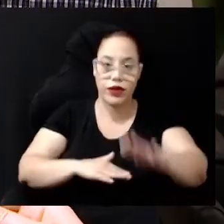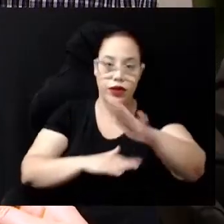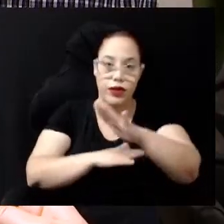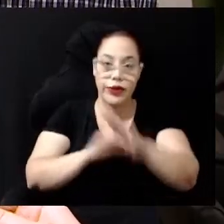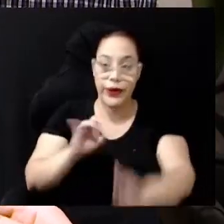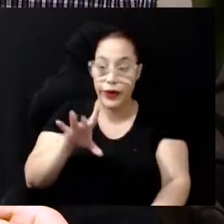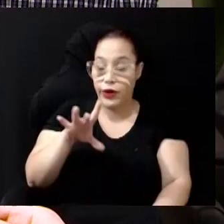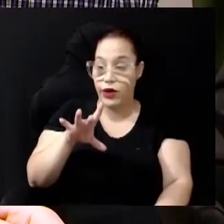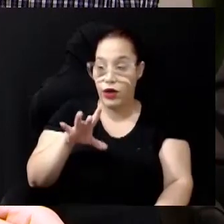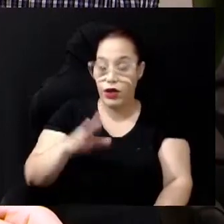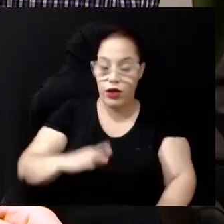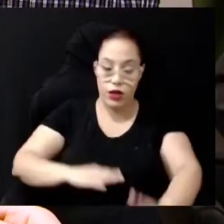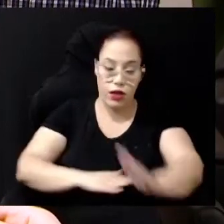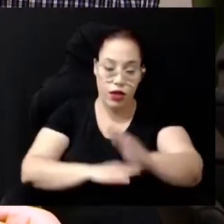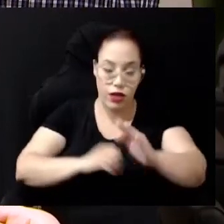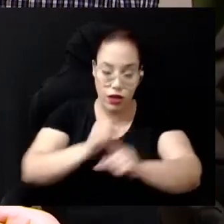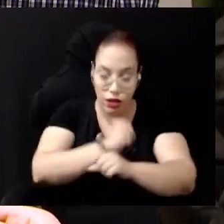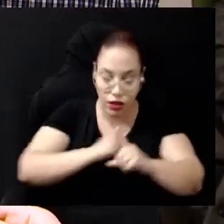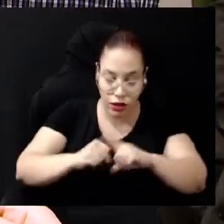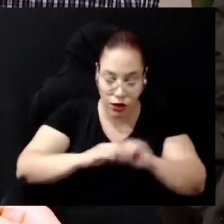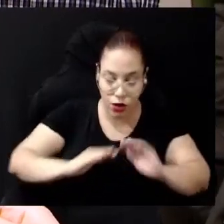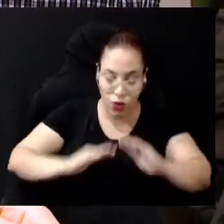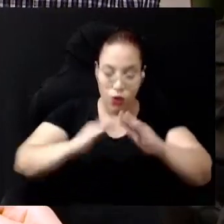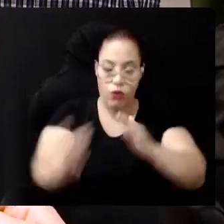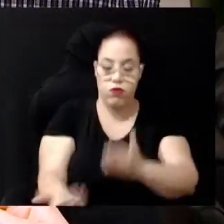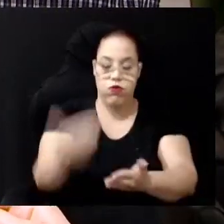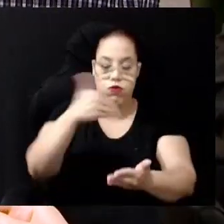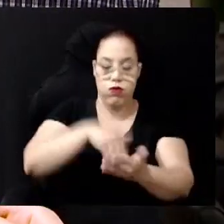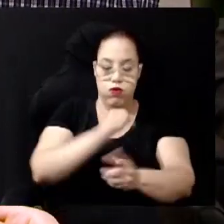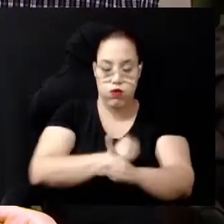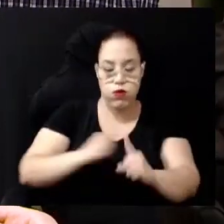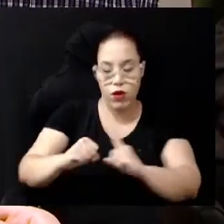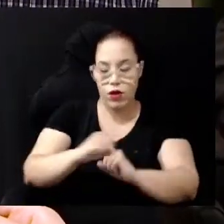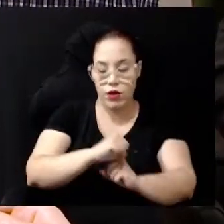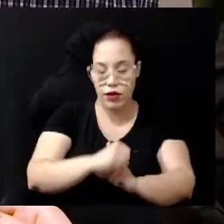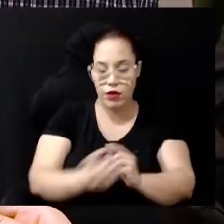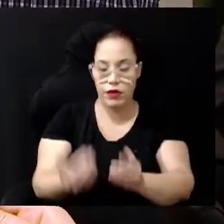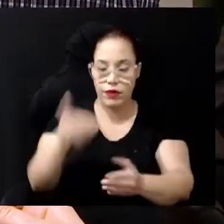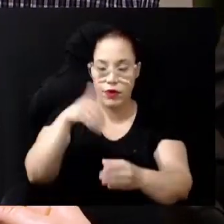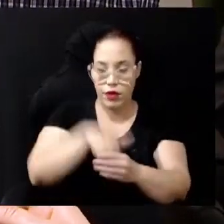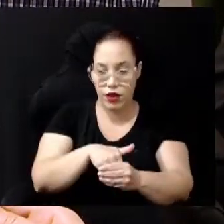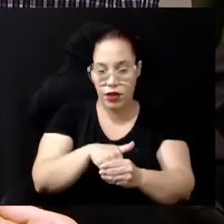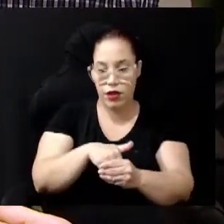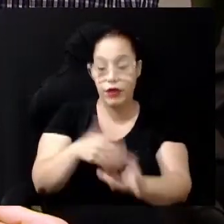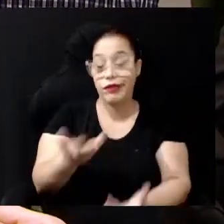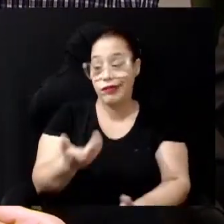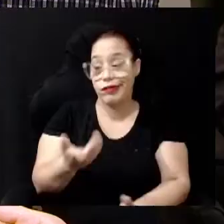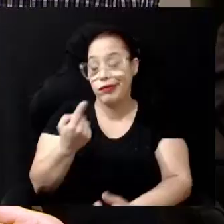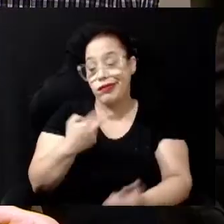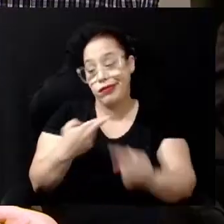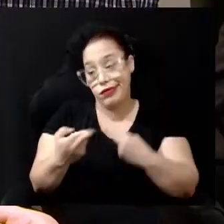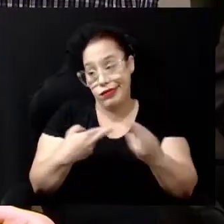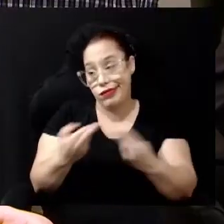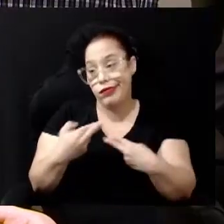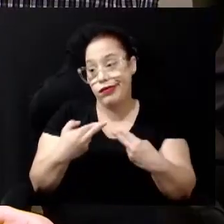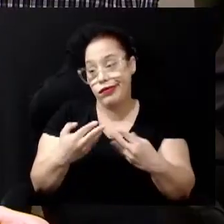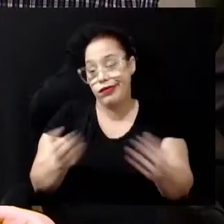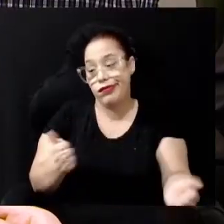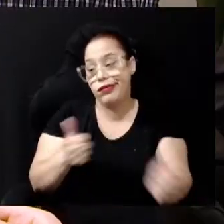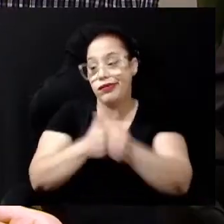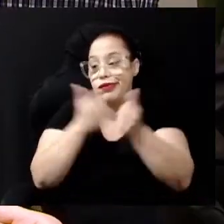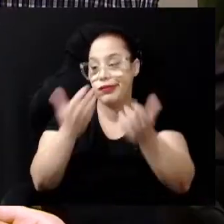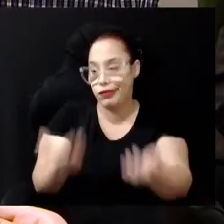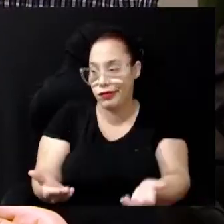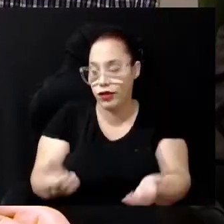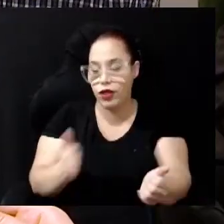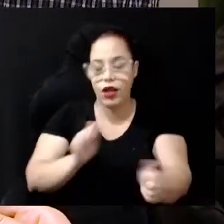ações que a câmara tem feito é tentar não só levar a câmara até a sociedade mas também trazer a sociedade para dentro da câmara eu acho